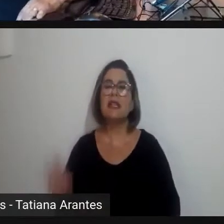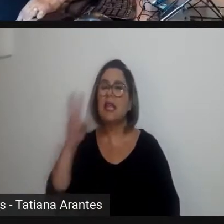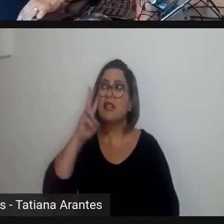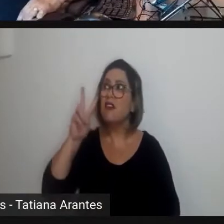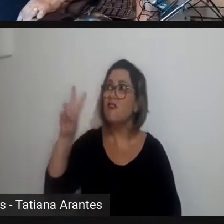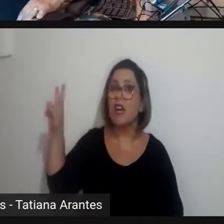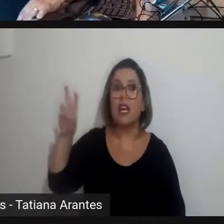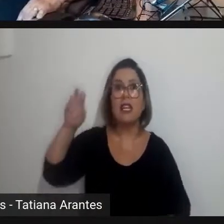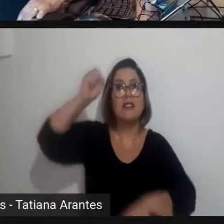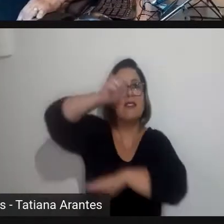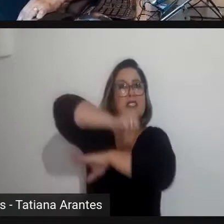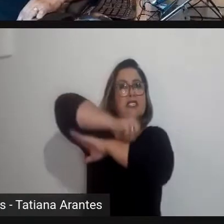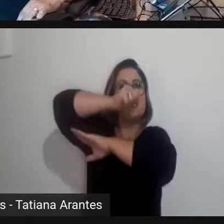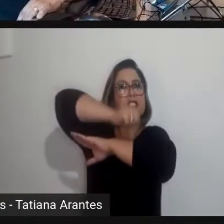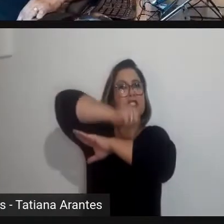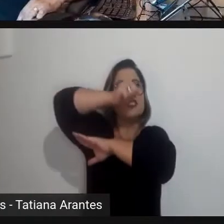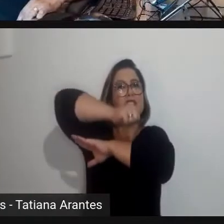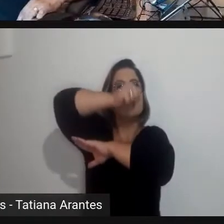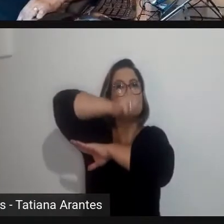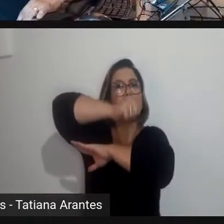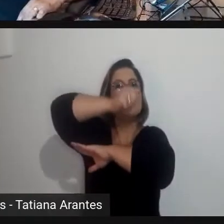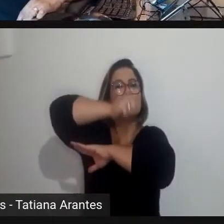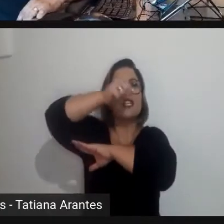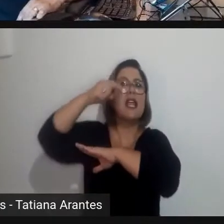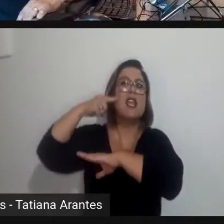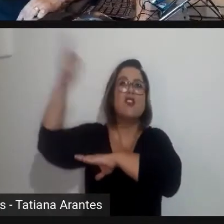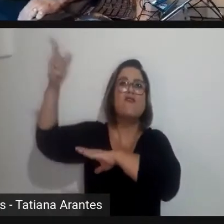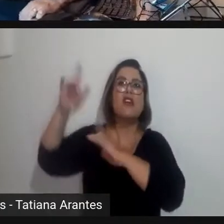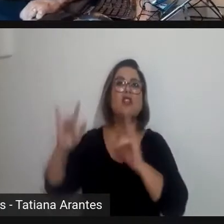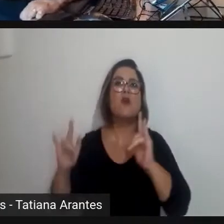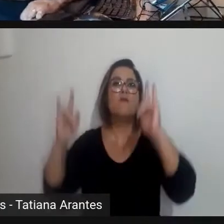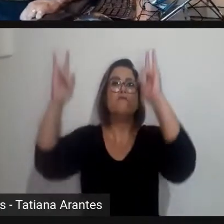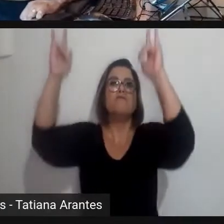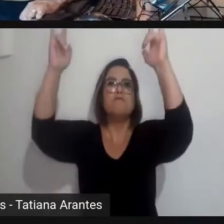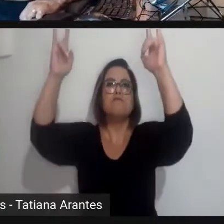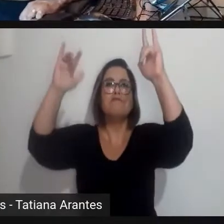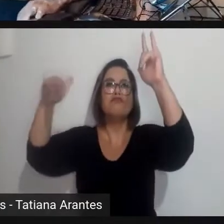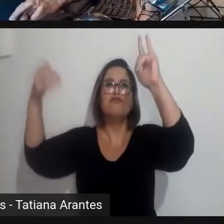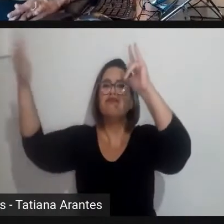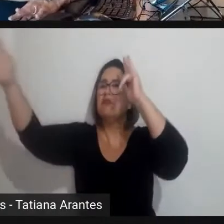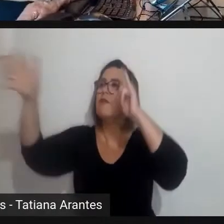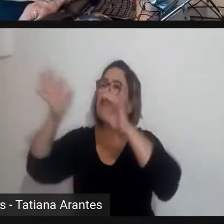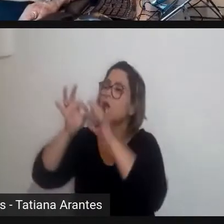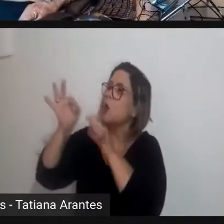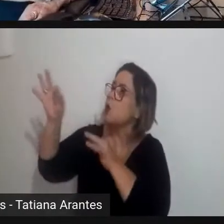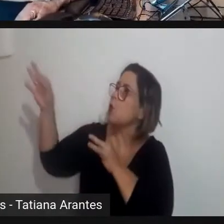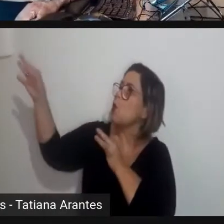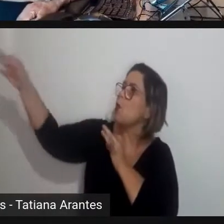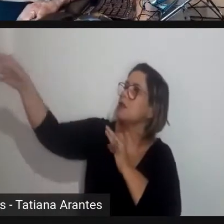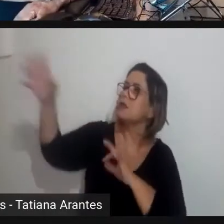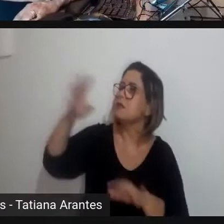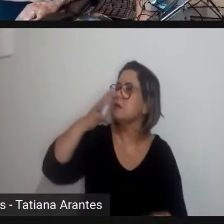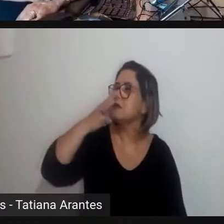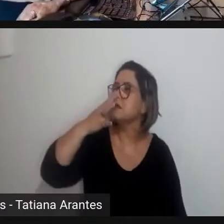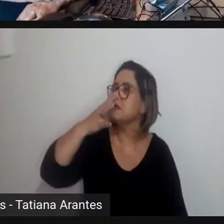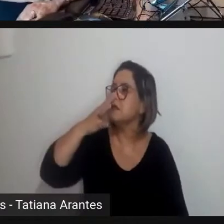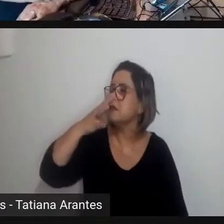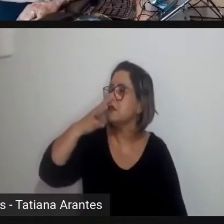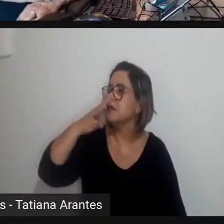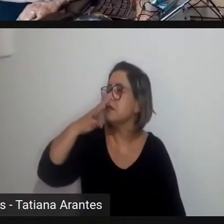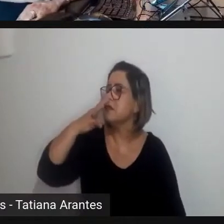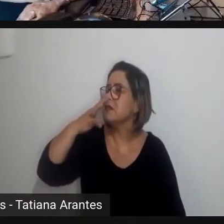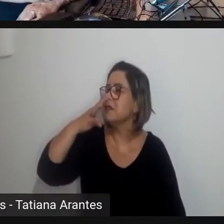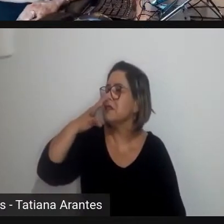vendo lá no outro bloco, estou pegando um ponto mais distante possível. Quando eu faço esse exercício,